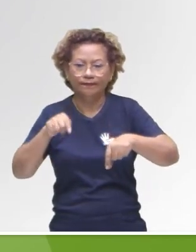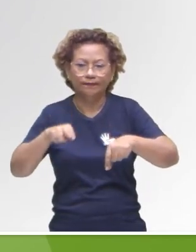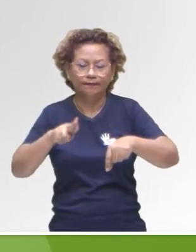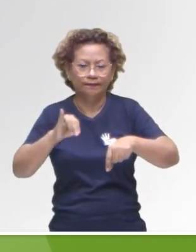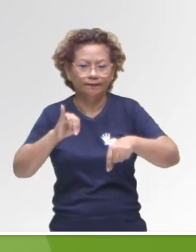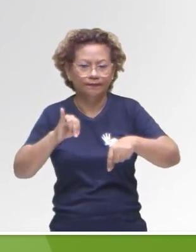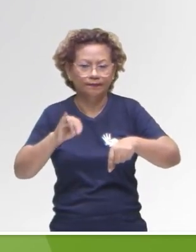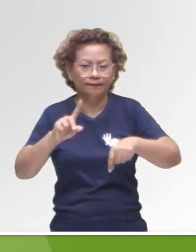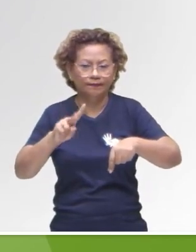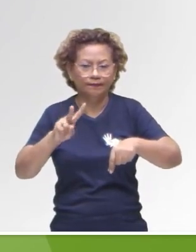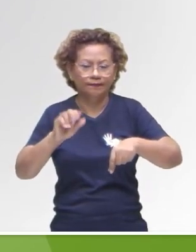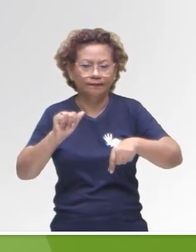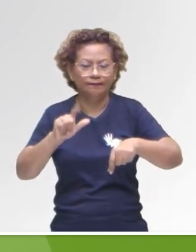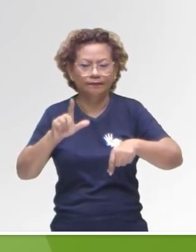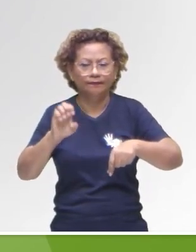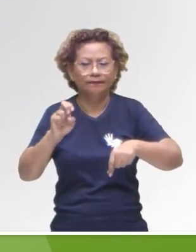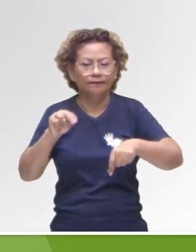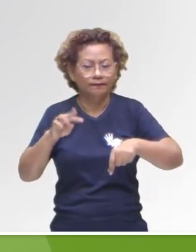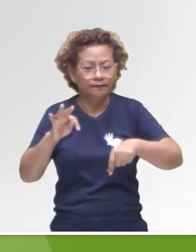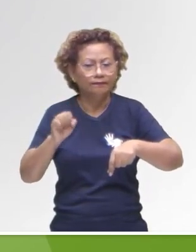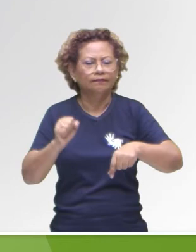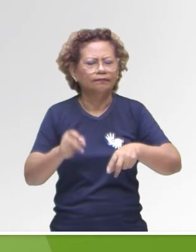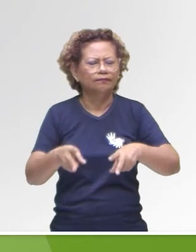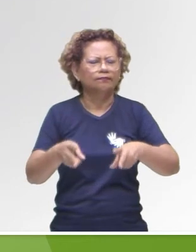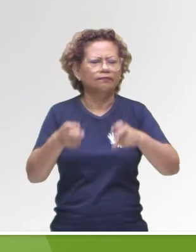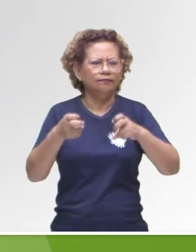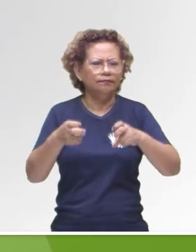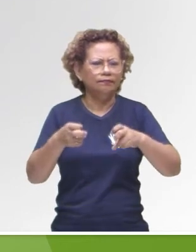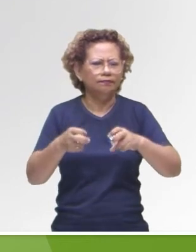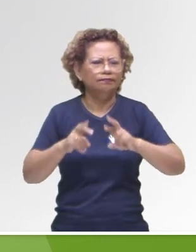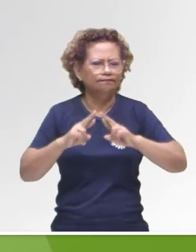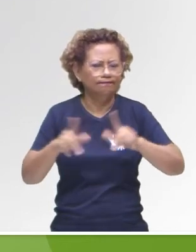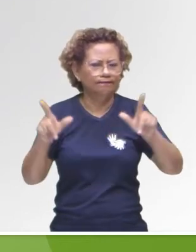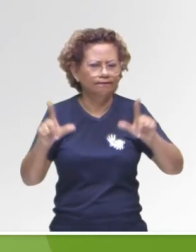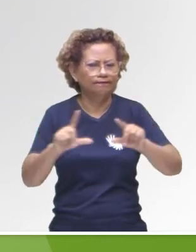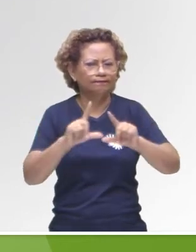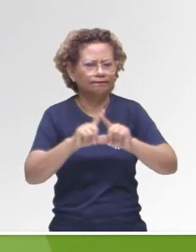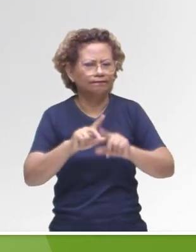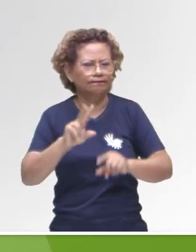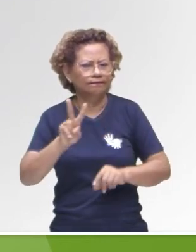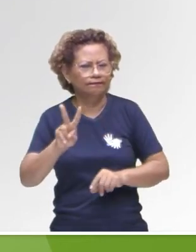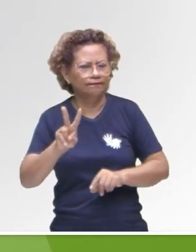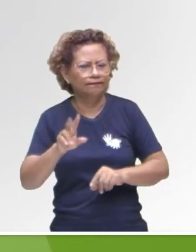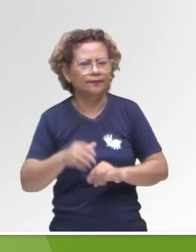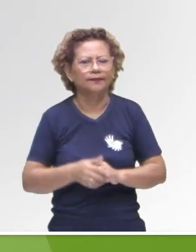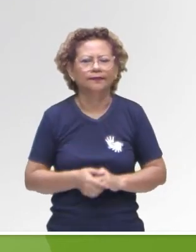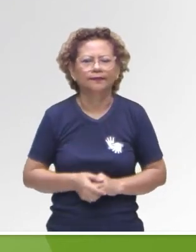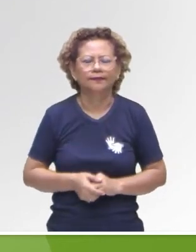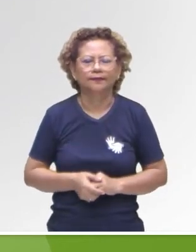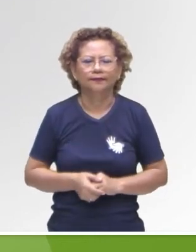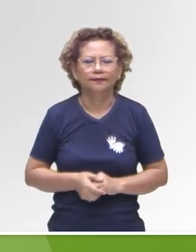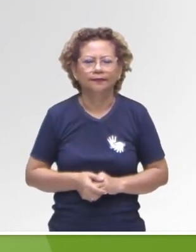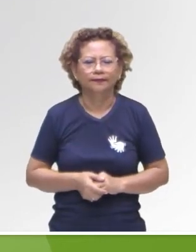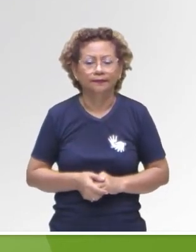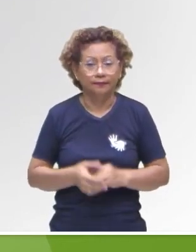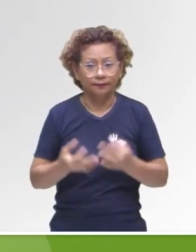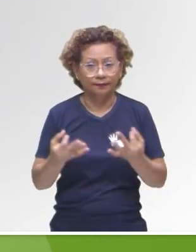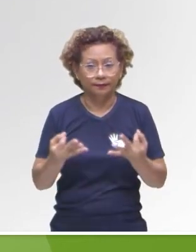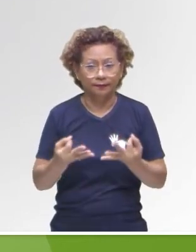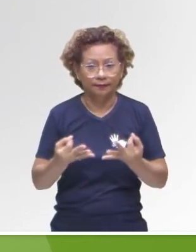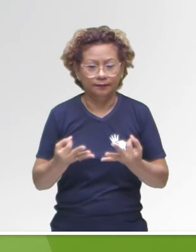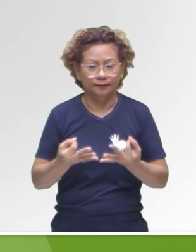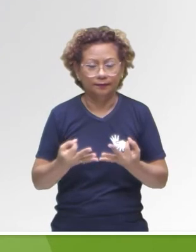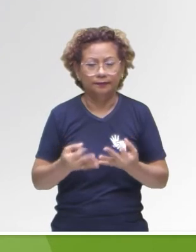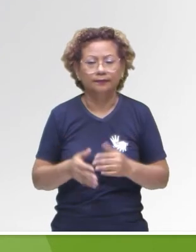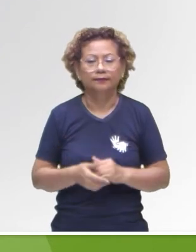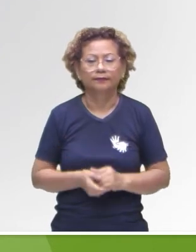o ΔV, posso calcular qual é a diferença de potencial total daquele circuito, certo?